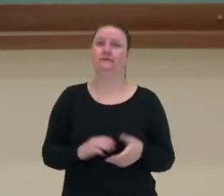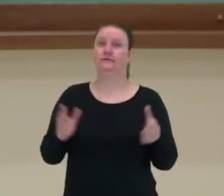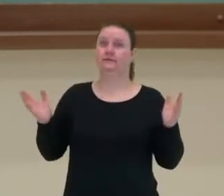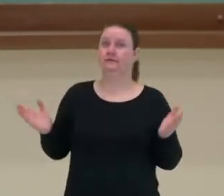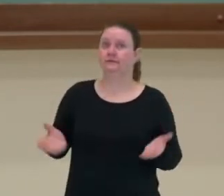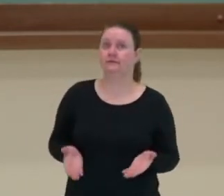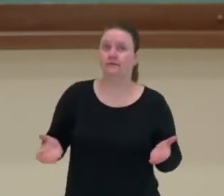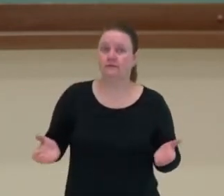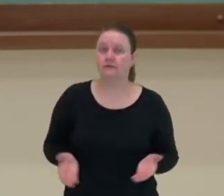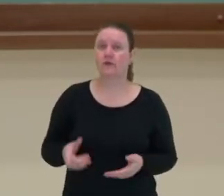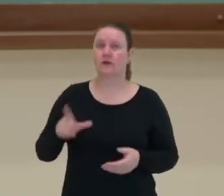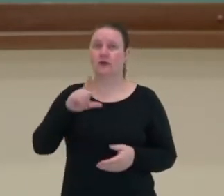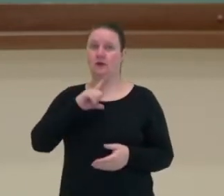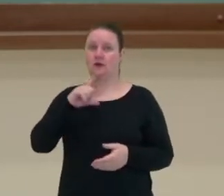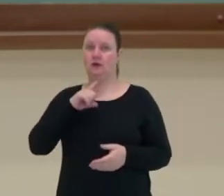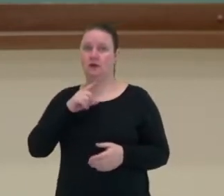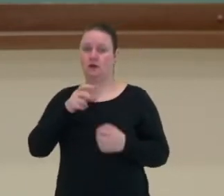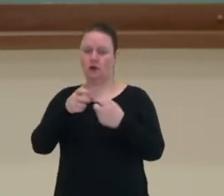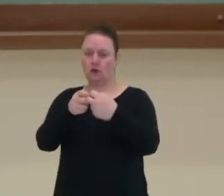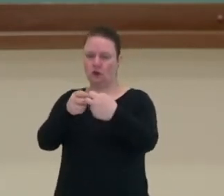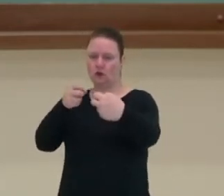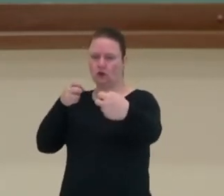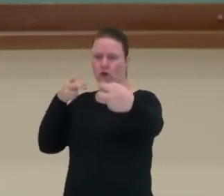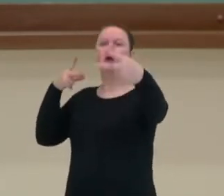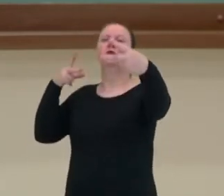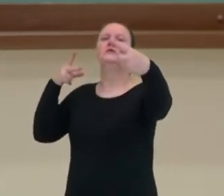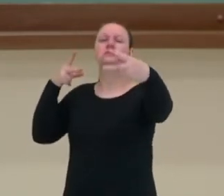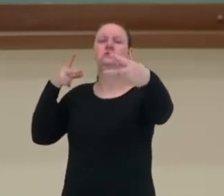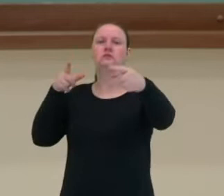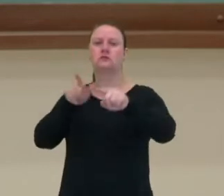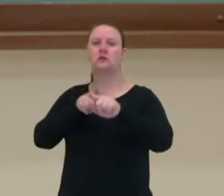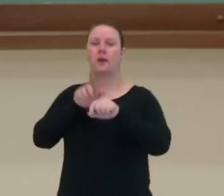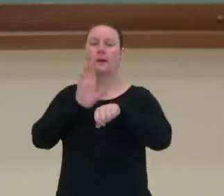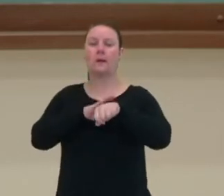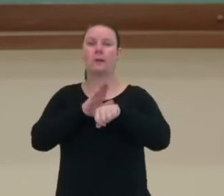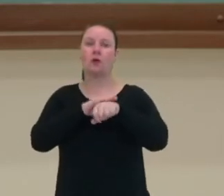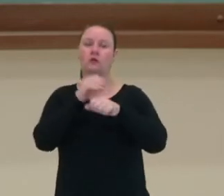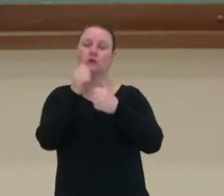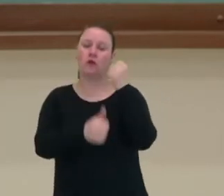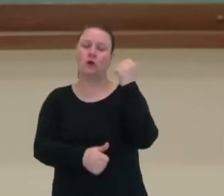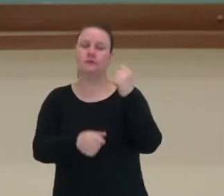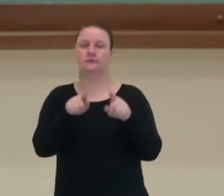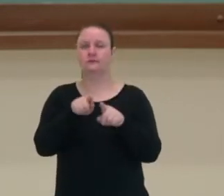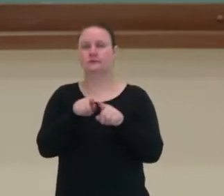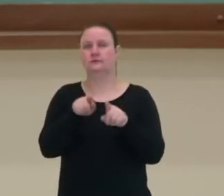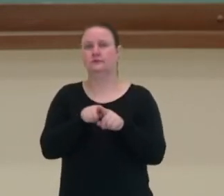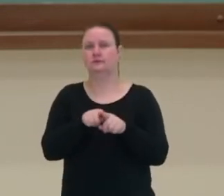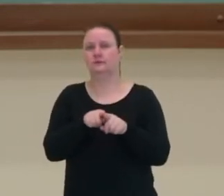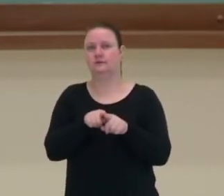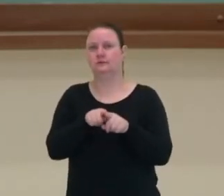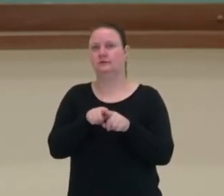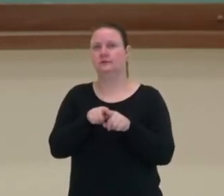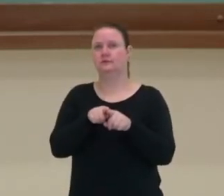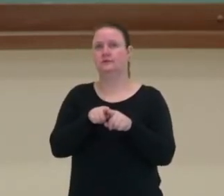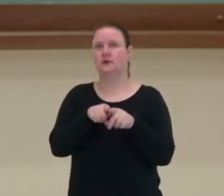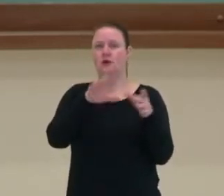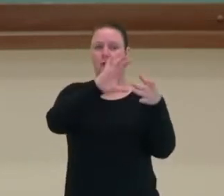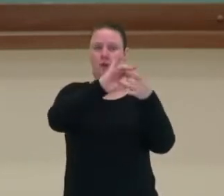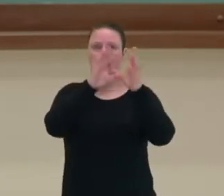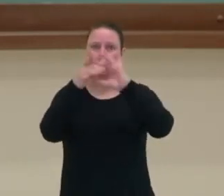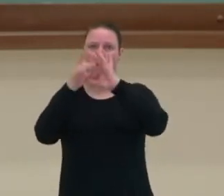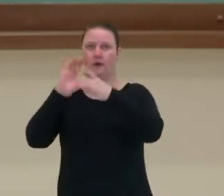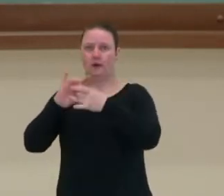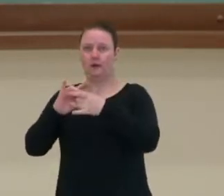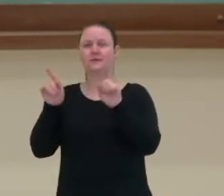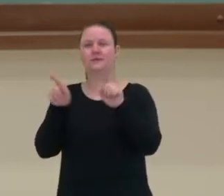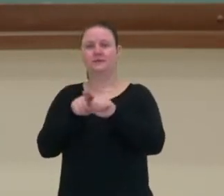hoje é o tiro com arco, modalidade esportiva, que inclusive faz parte das Olimpíadas,